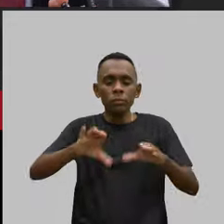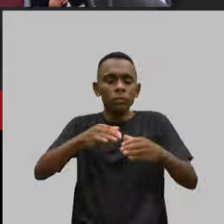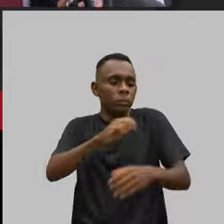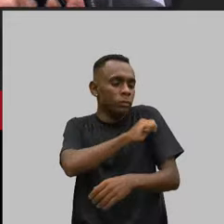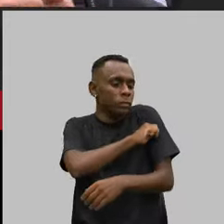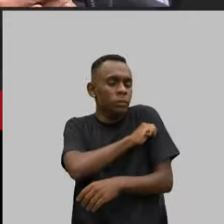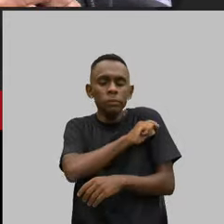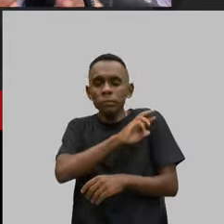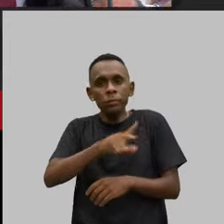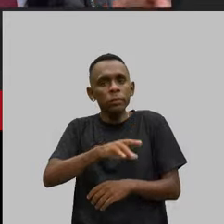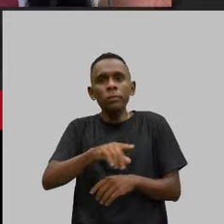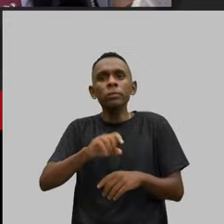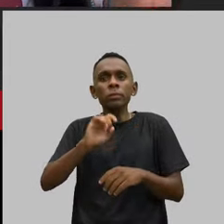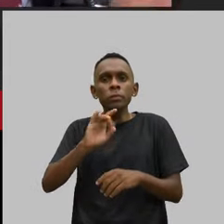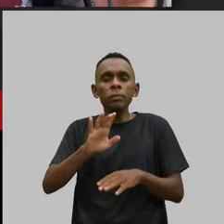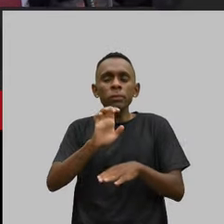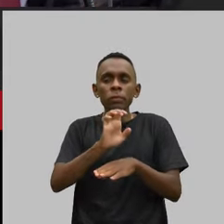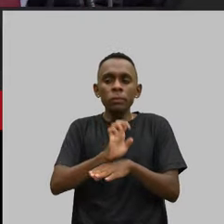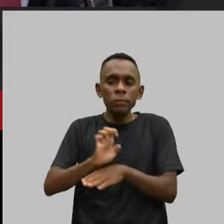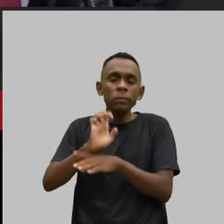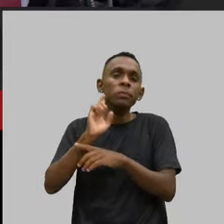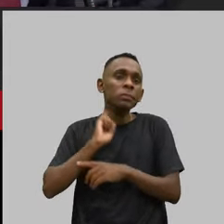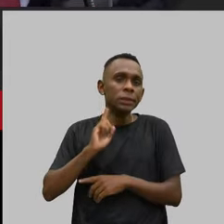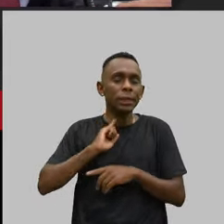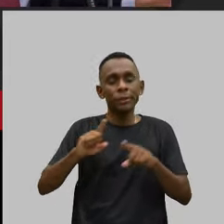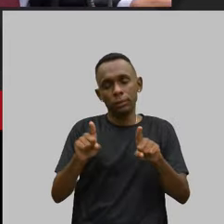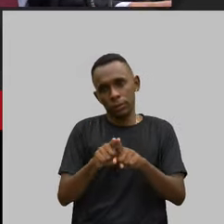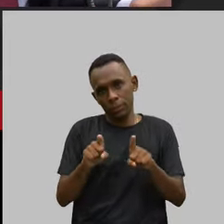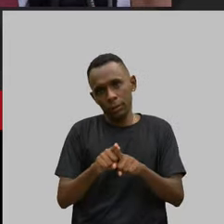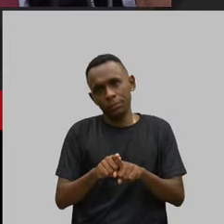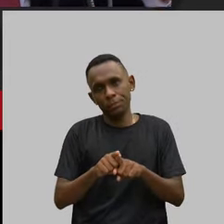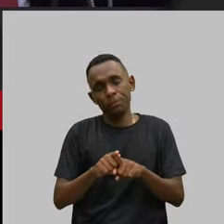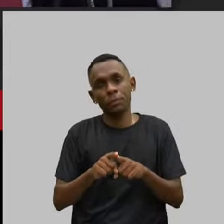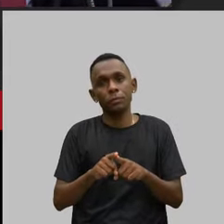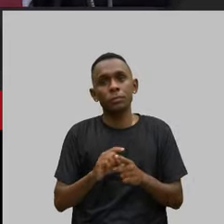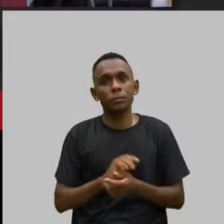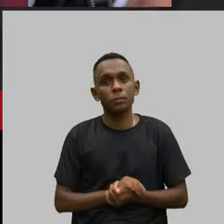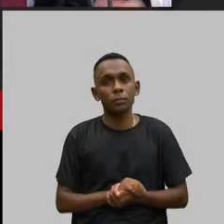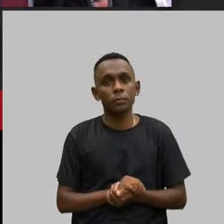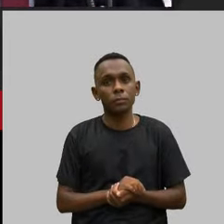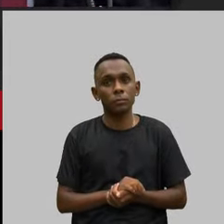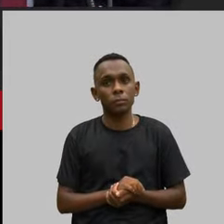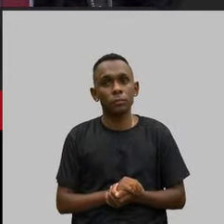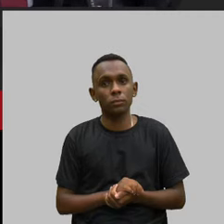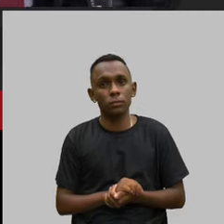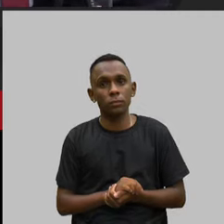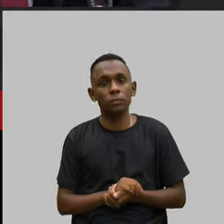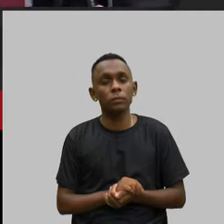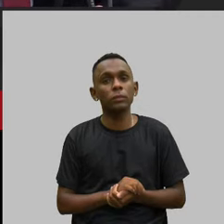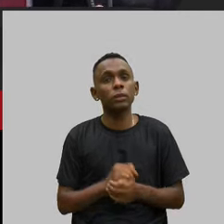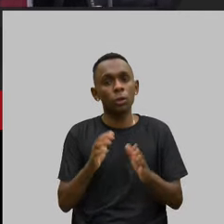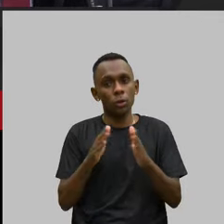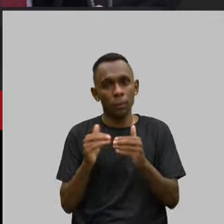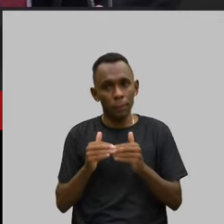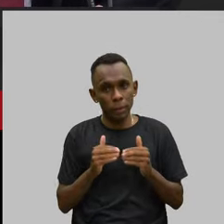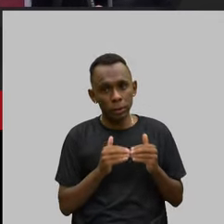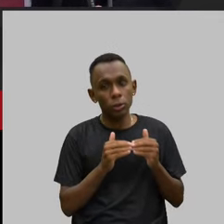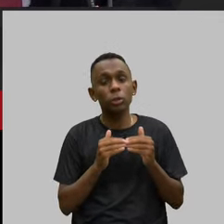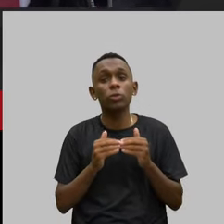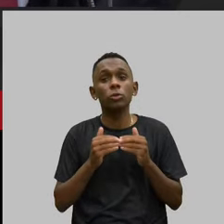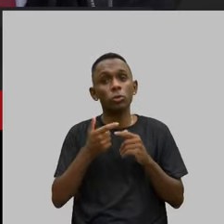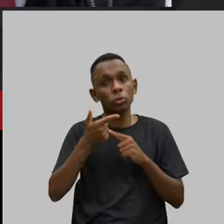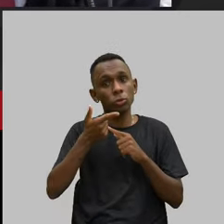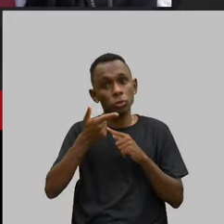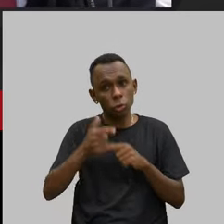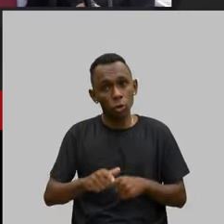ao nosso estado de Minas Gerais e de igual modo além de fazer esses apelos e solicitar novamente